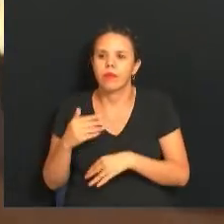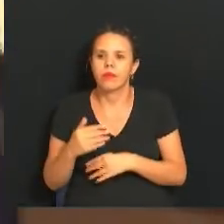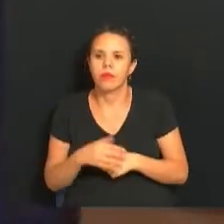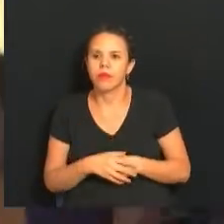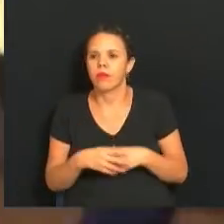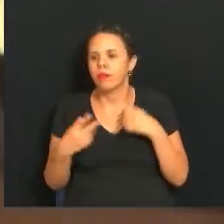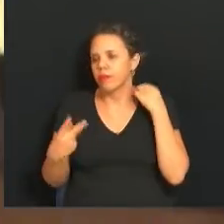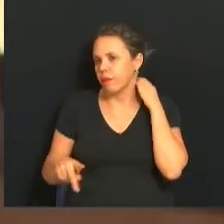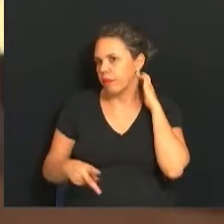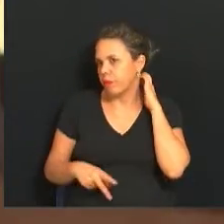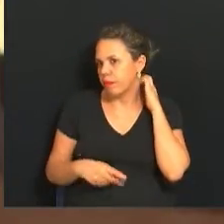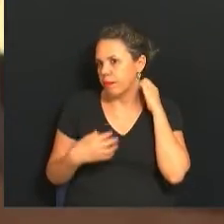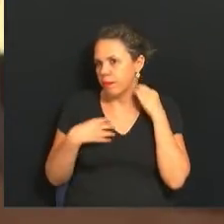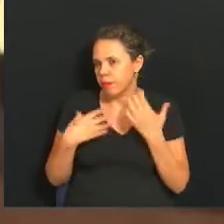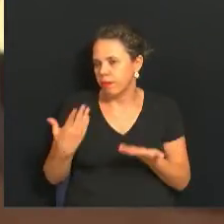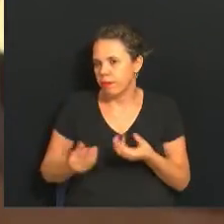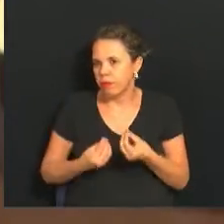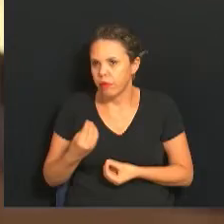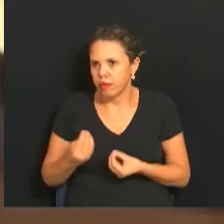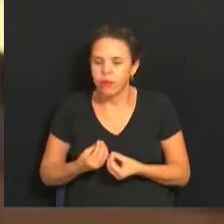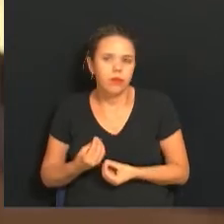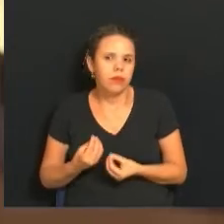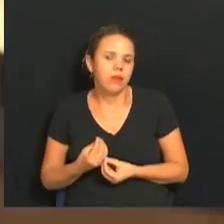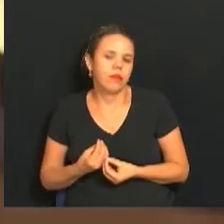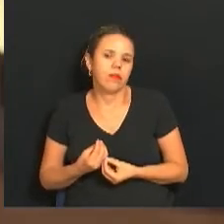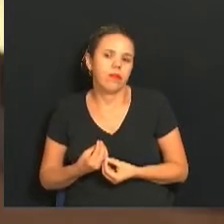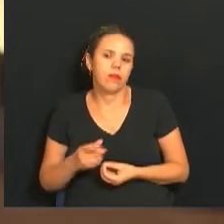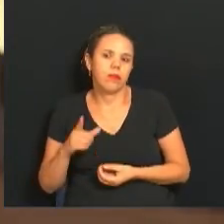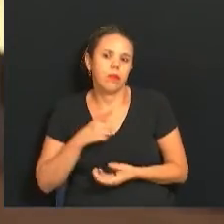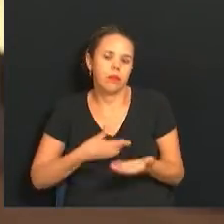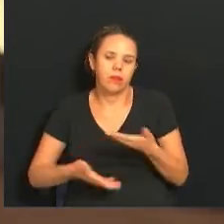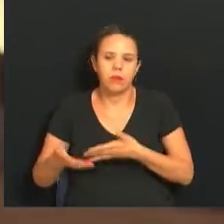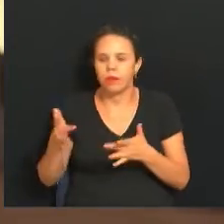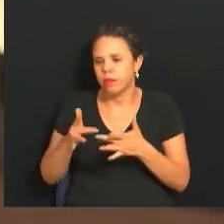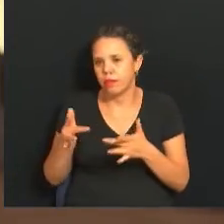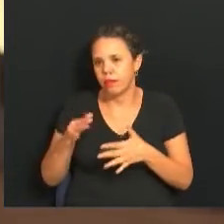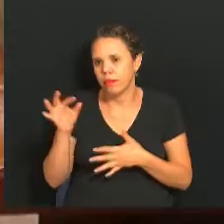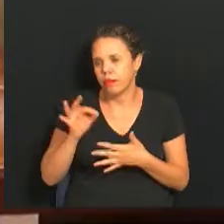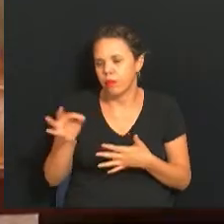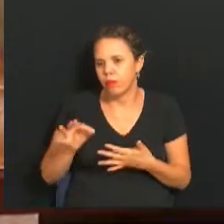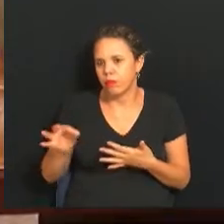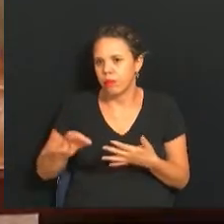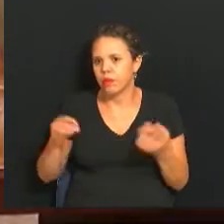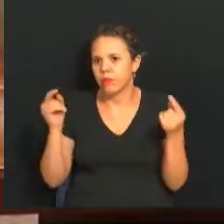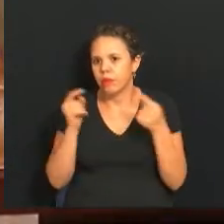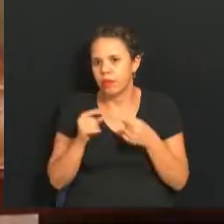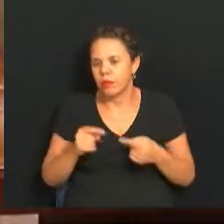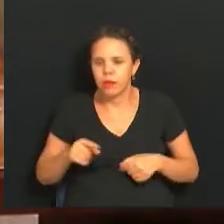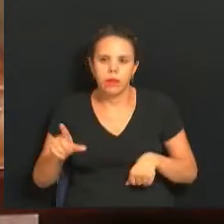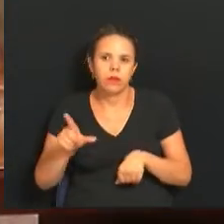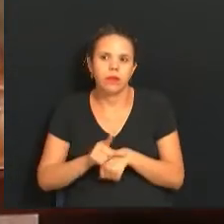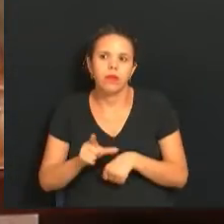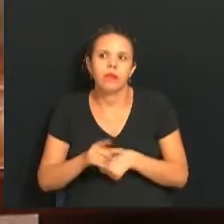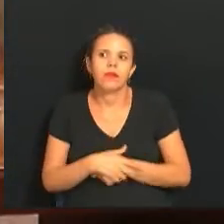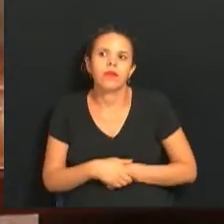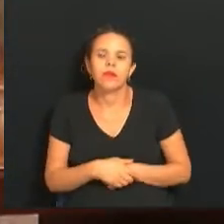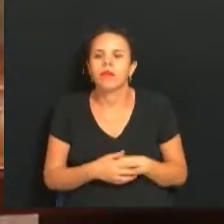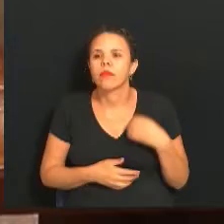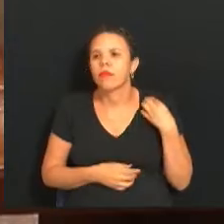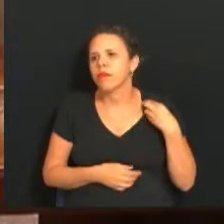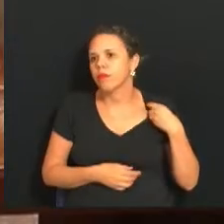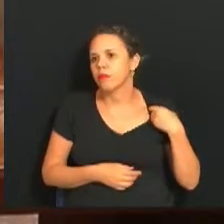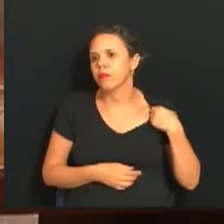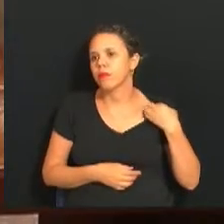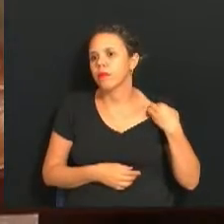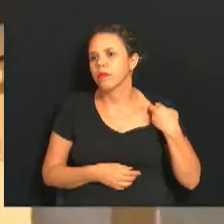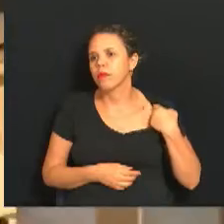né? Do feeling dele, de como montar um look e que ele tenha harmonia com os elementos de identidade da loja. Bom, até porque, né, Deli, a gente